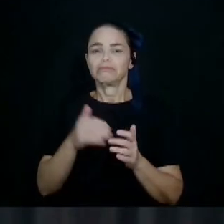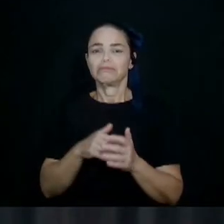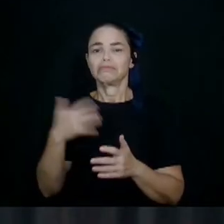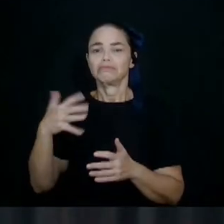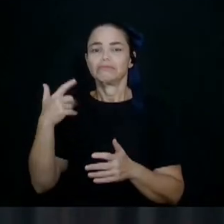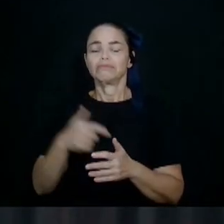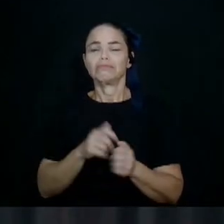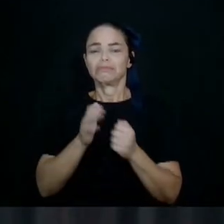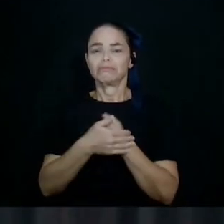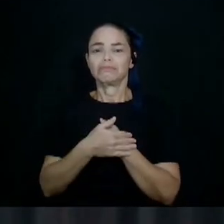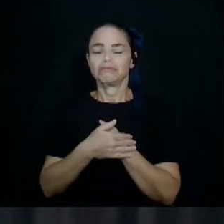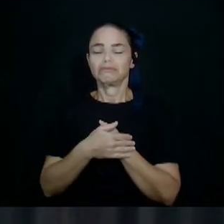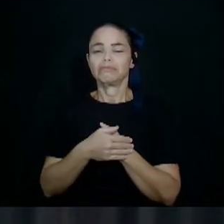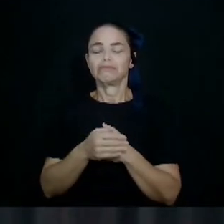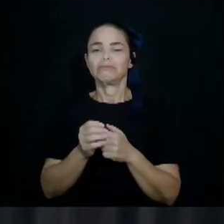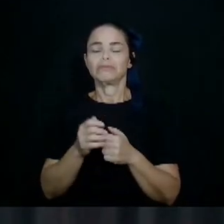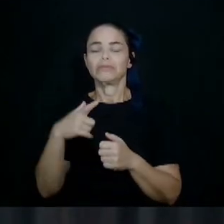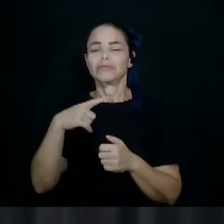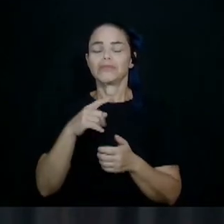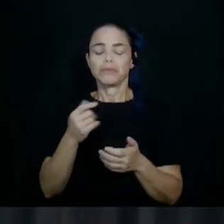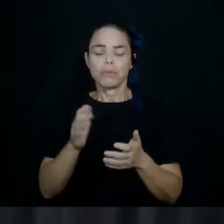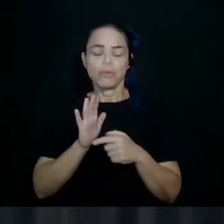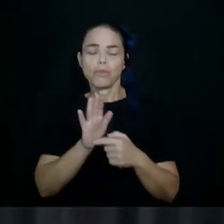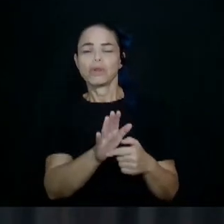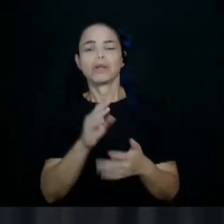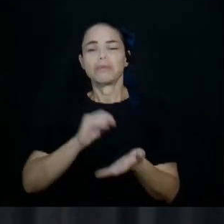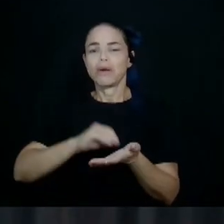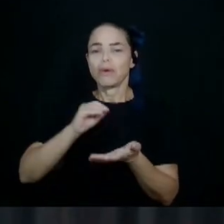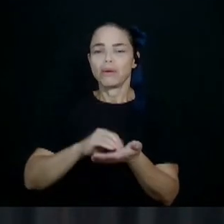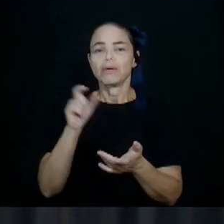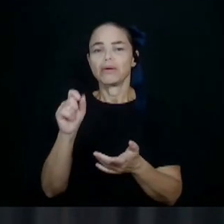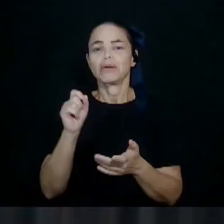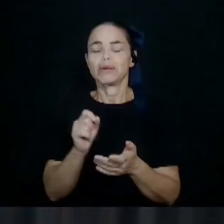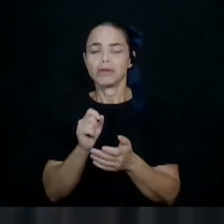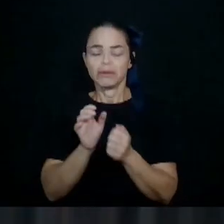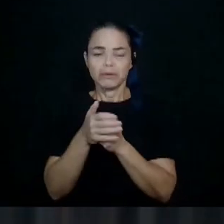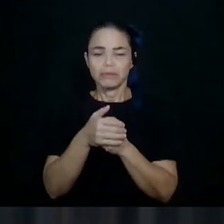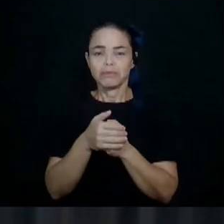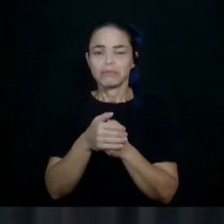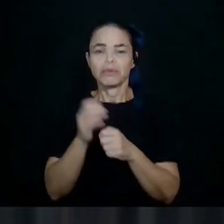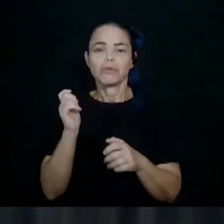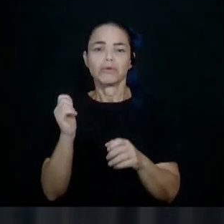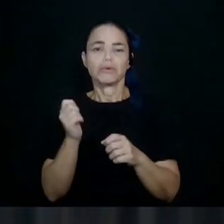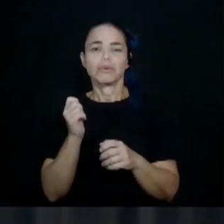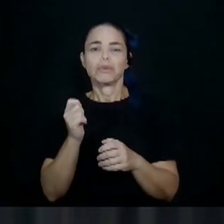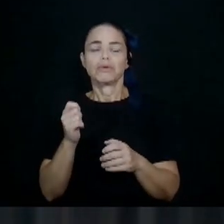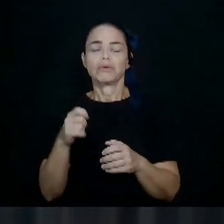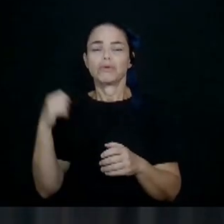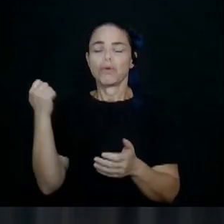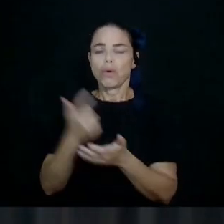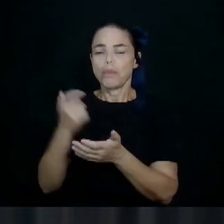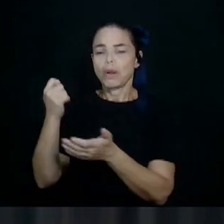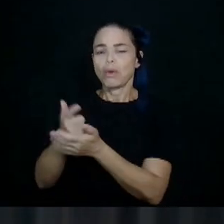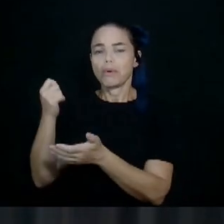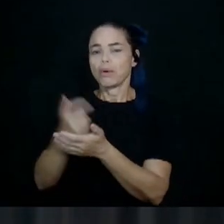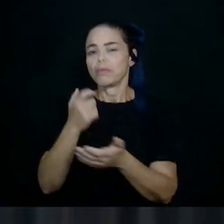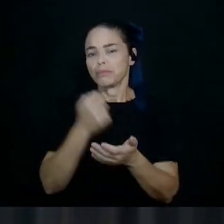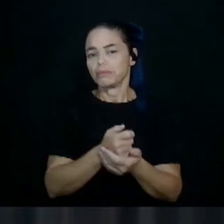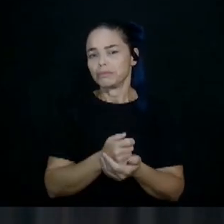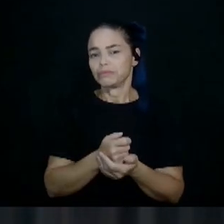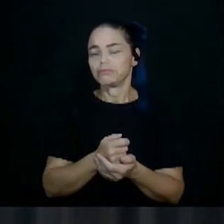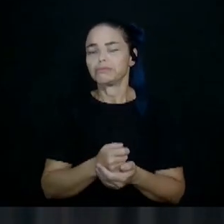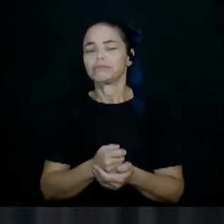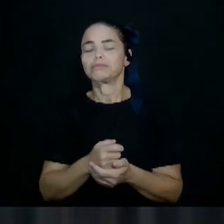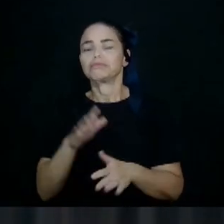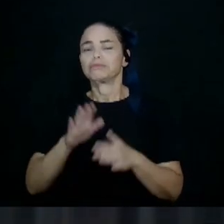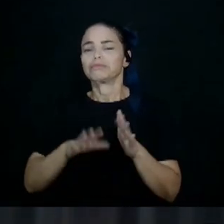falta. Ótimo. Né? Então, o que eu estou querendo esconder, preencher com aquele excesso de compra? Né? Às vezes até, como a doutora